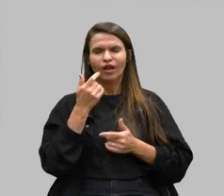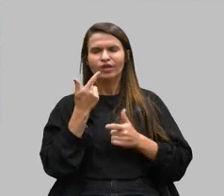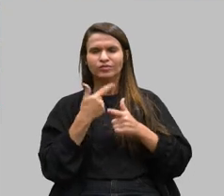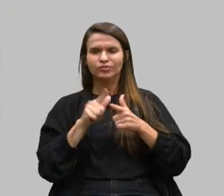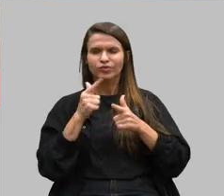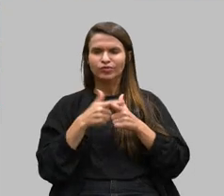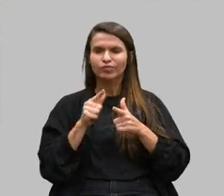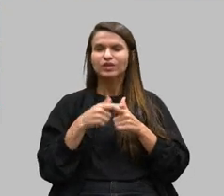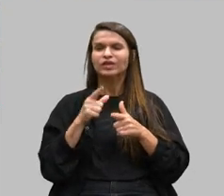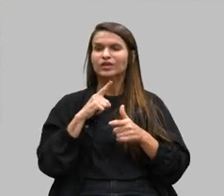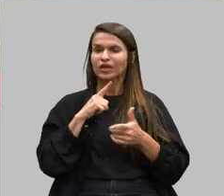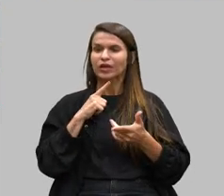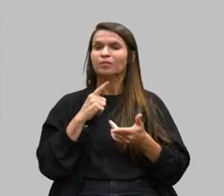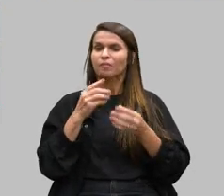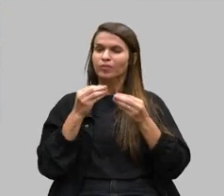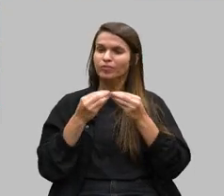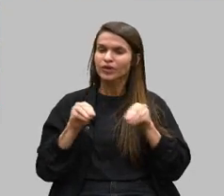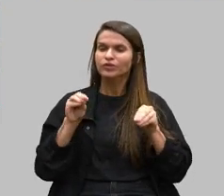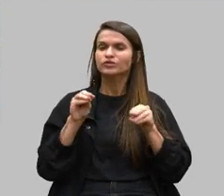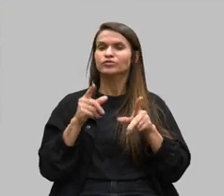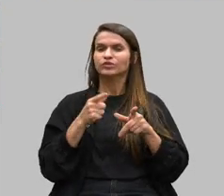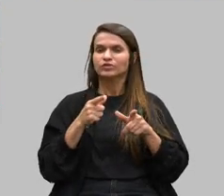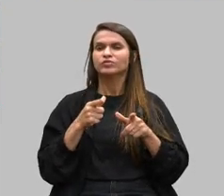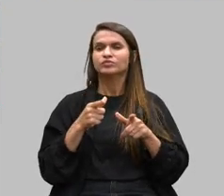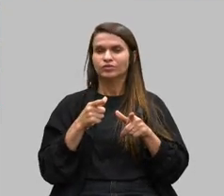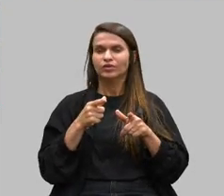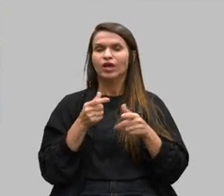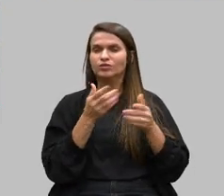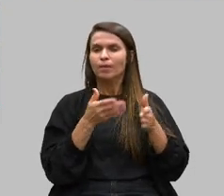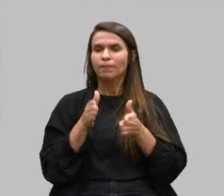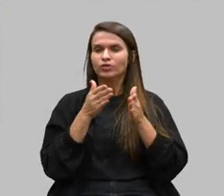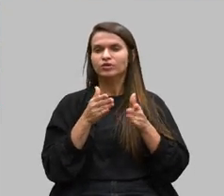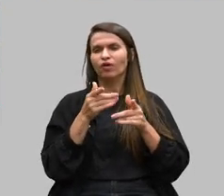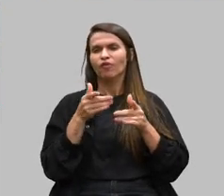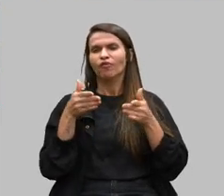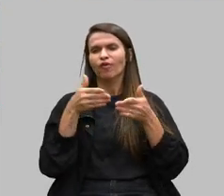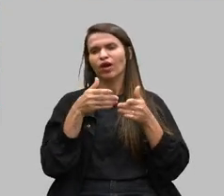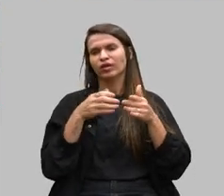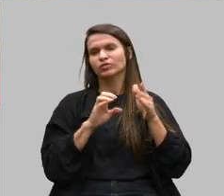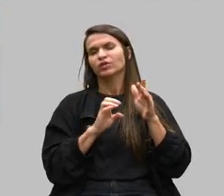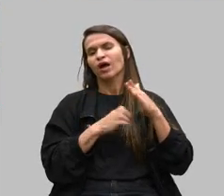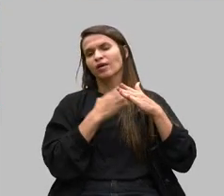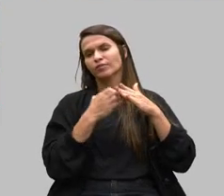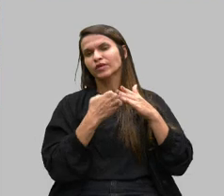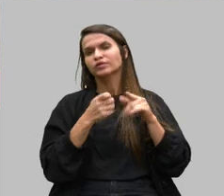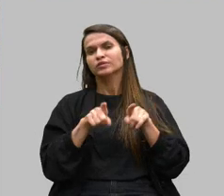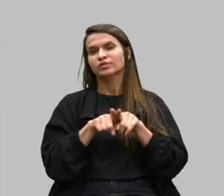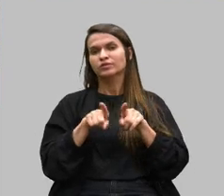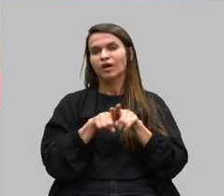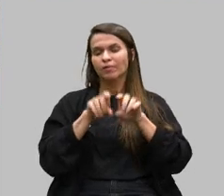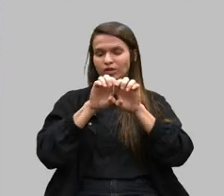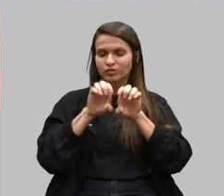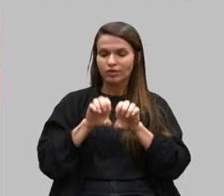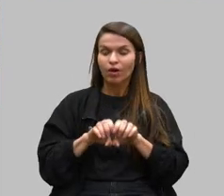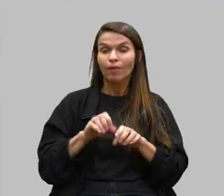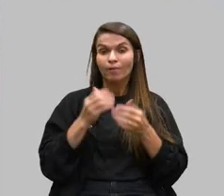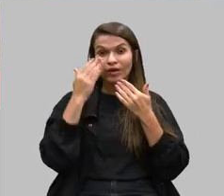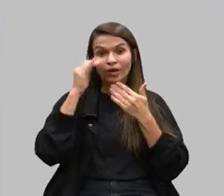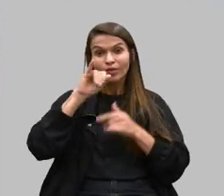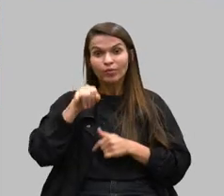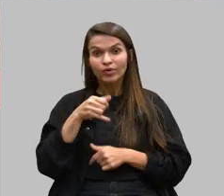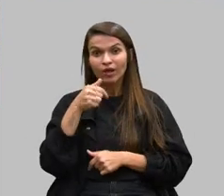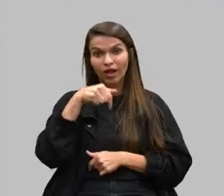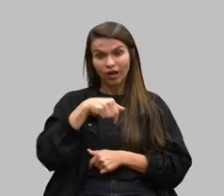produção passando pela questão de logística passando pela questão de infraestrutura e muito obrigada pela oportunidade aqui hoje né